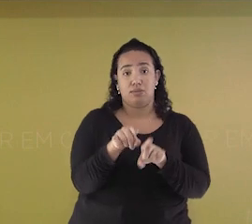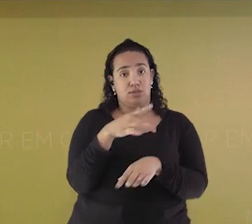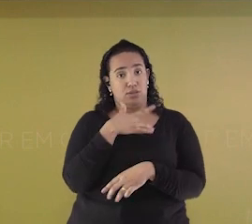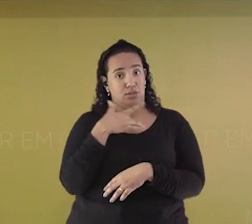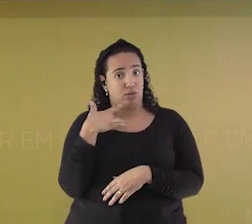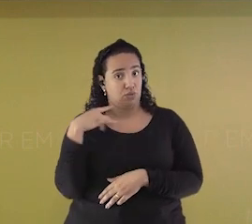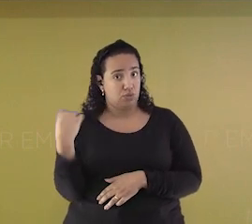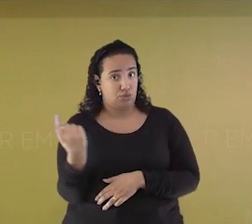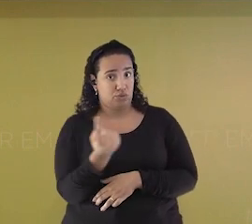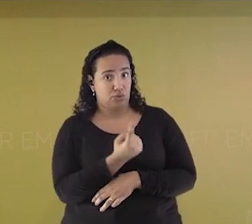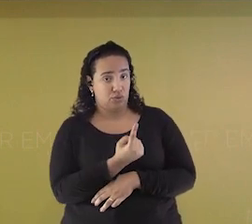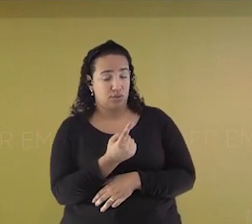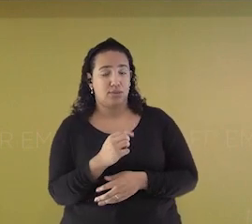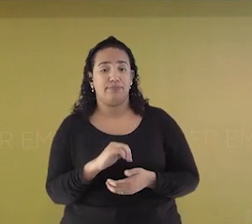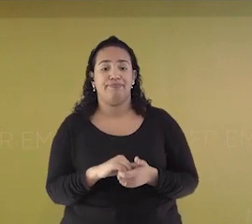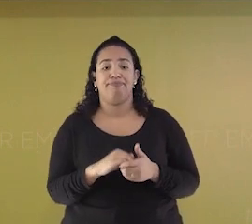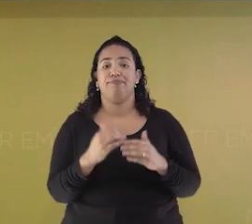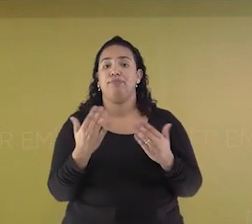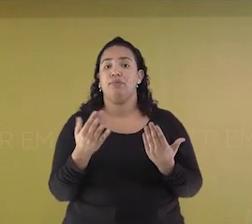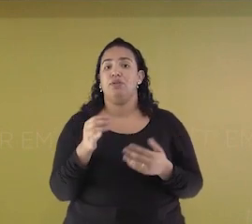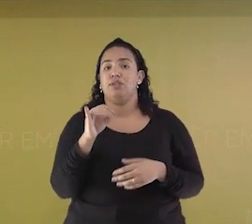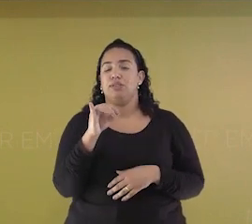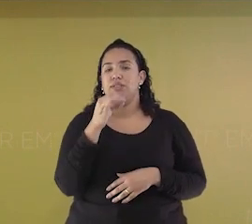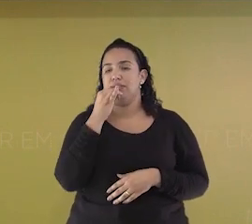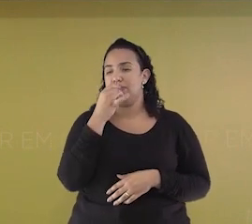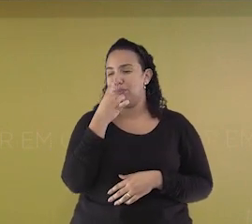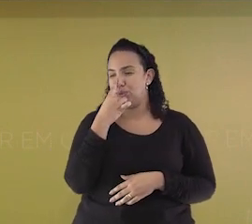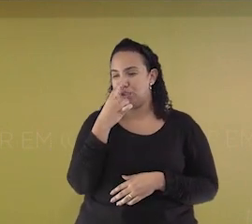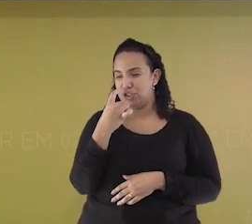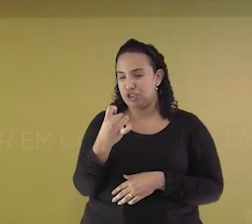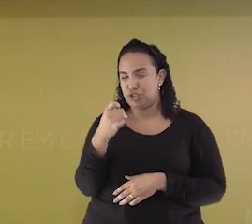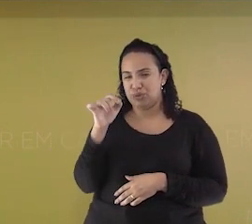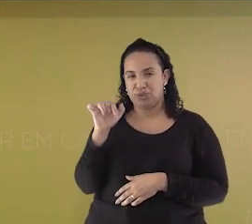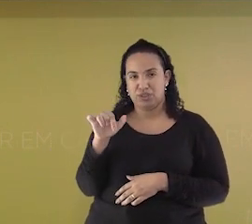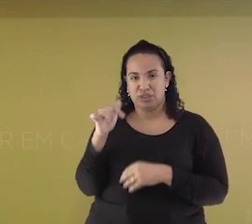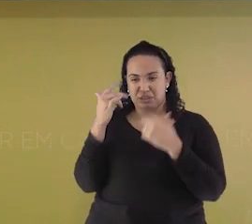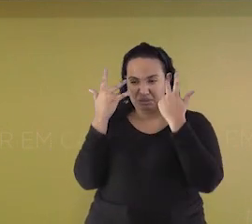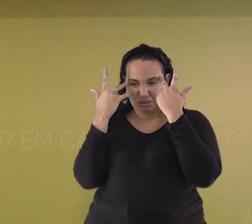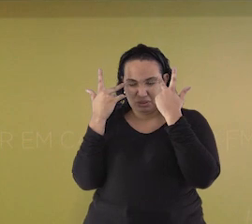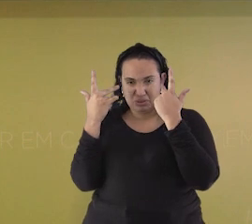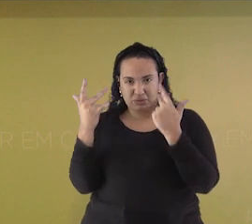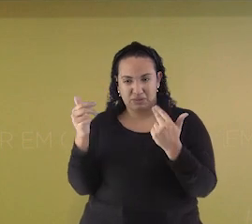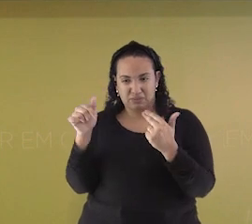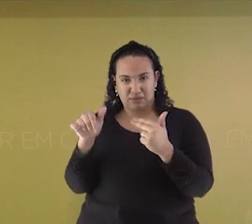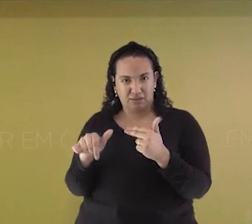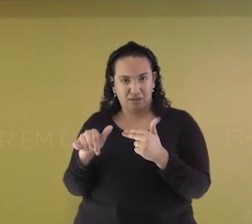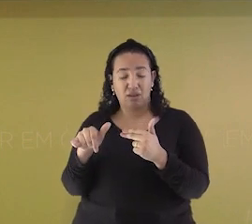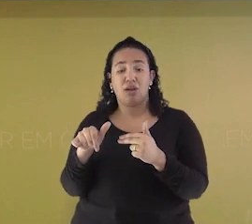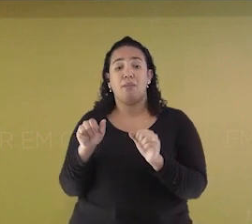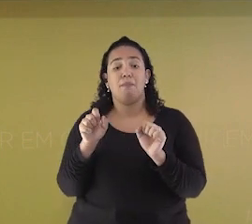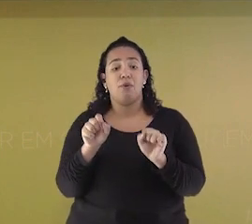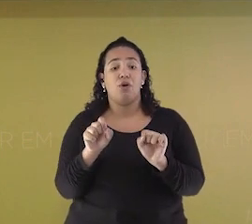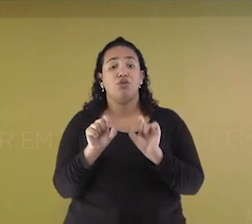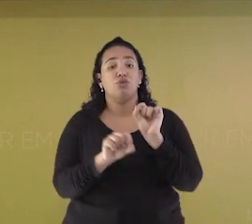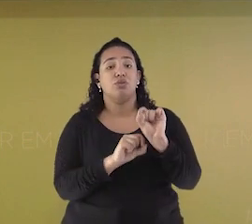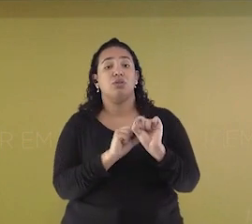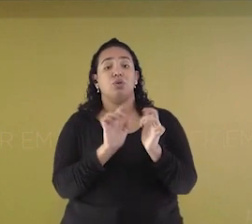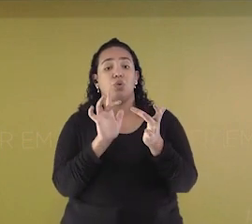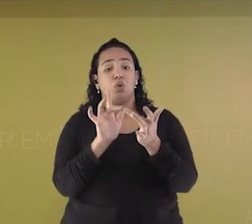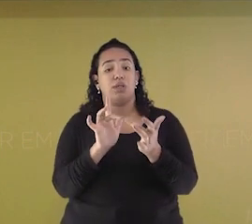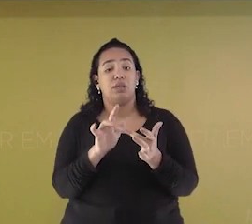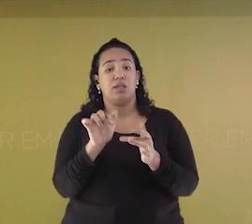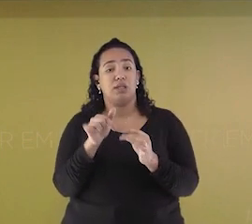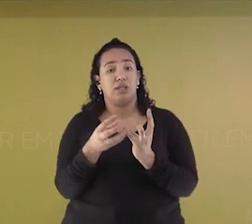à nossa saúde. Então, se ficar exposto em lixo comum ou alguém tentar abrir ou quebrar, pode acabar